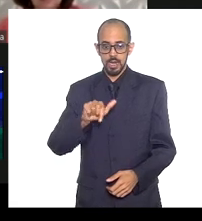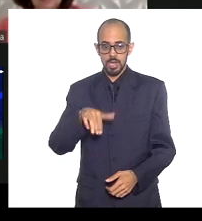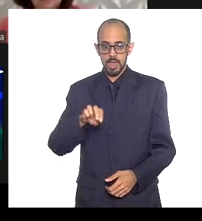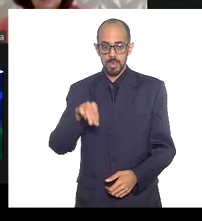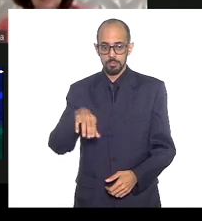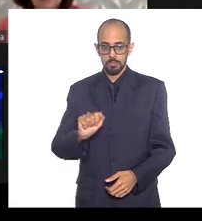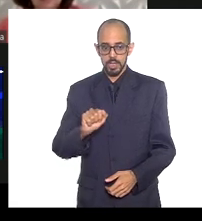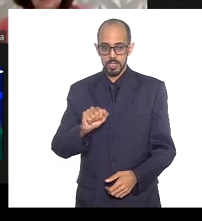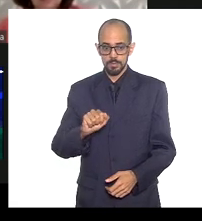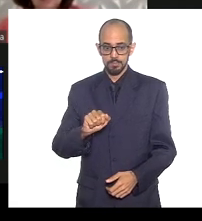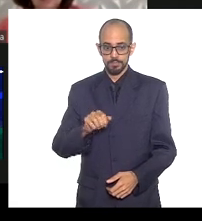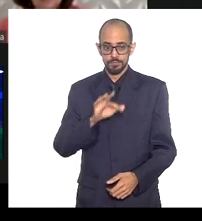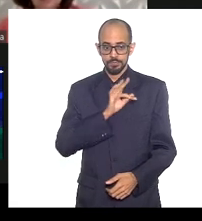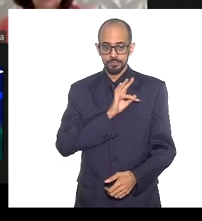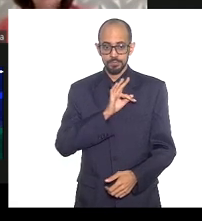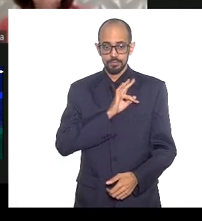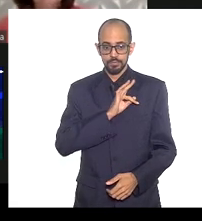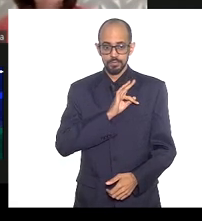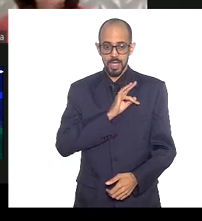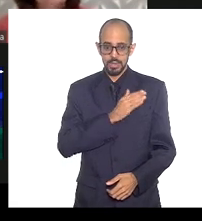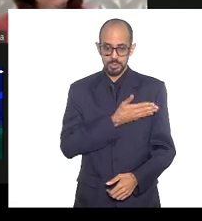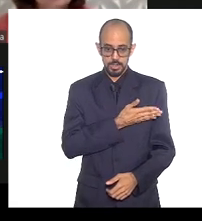Salema. Deputada Marta Rocha.